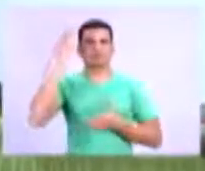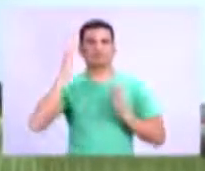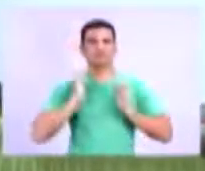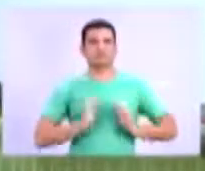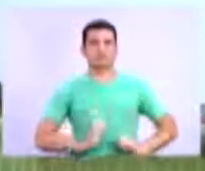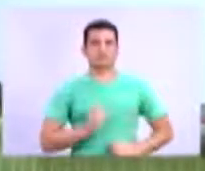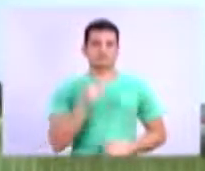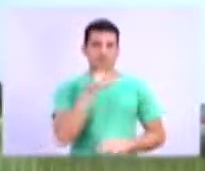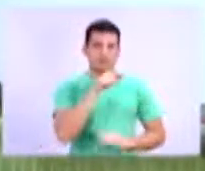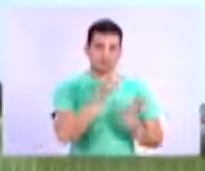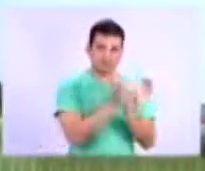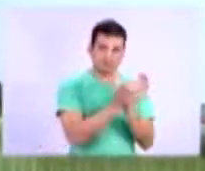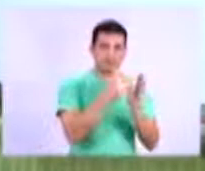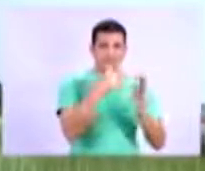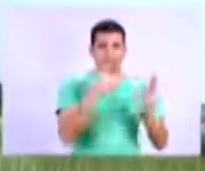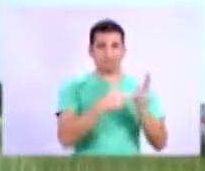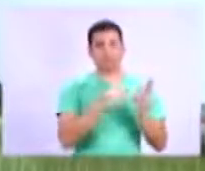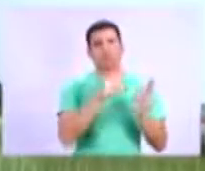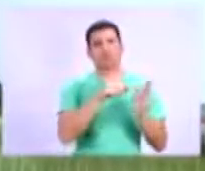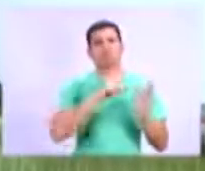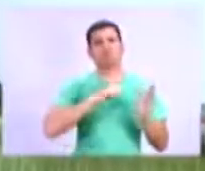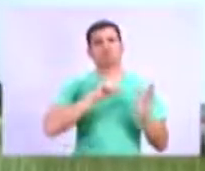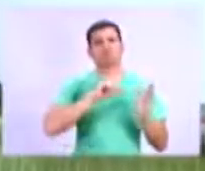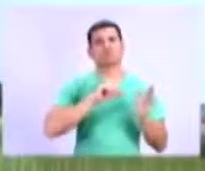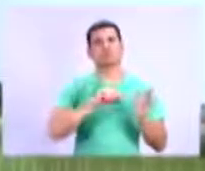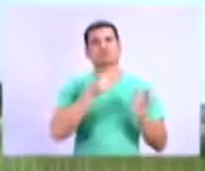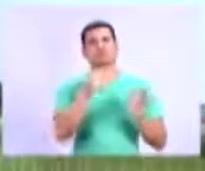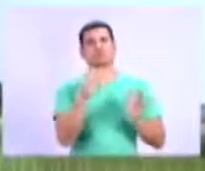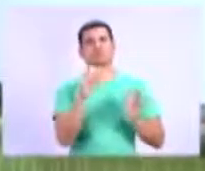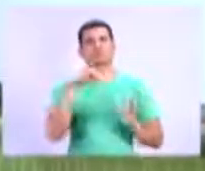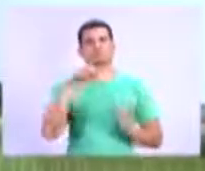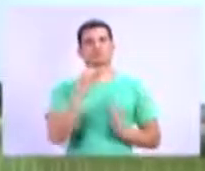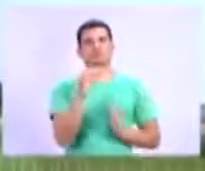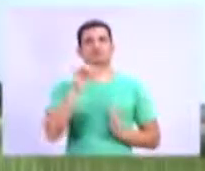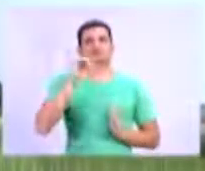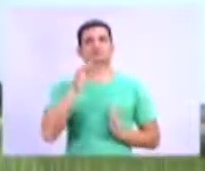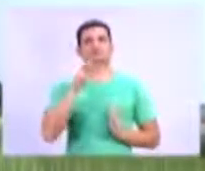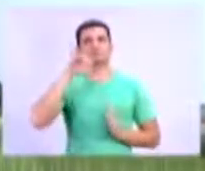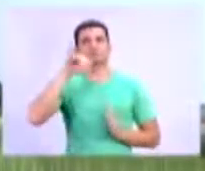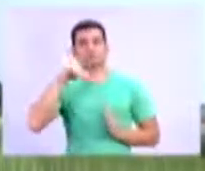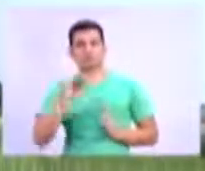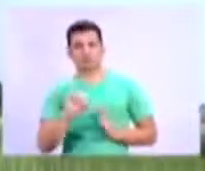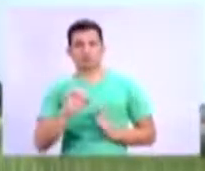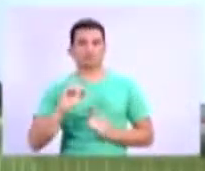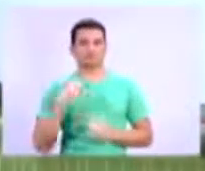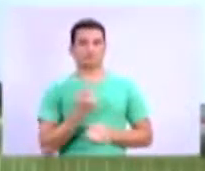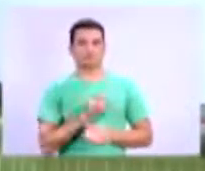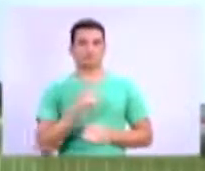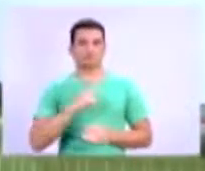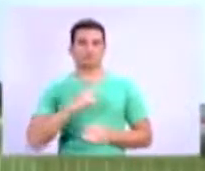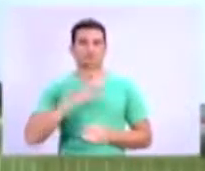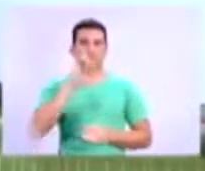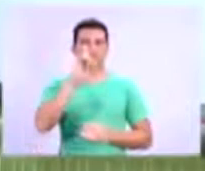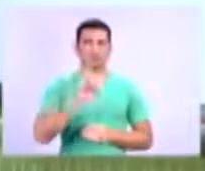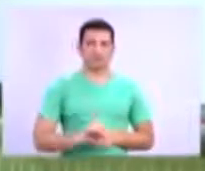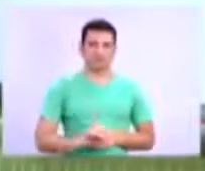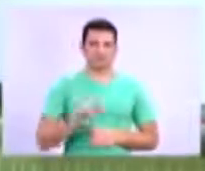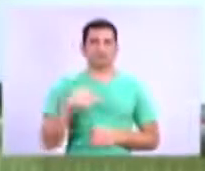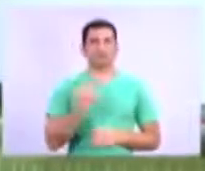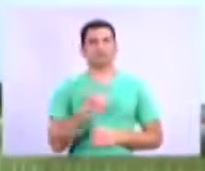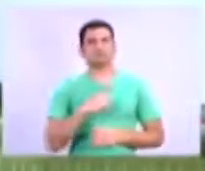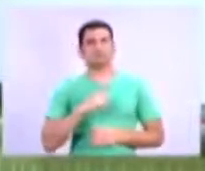essa moral constituída, ela passa a ser constituinte, ou seja, nós temos o direito, nós temos o dever